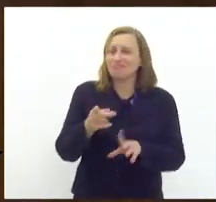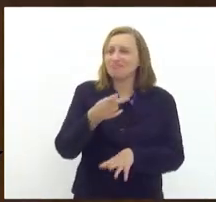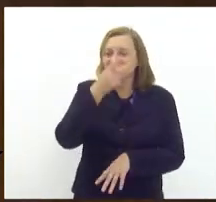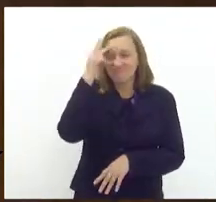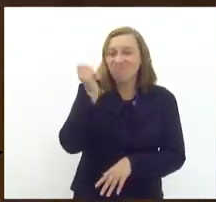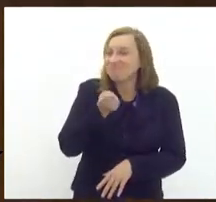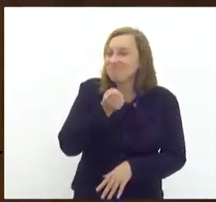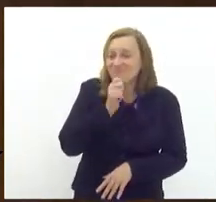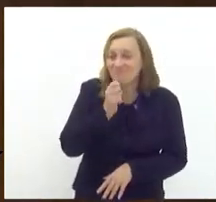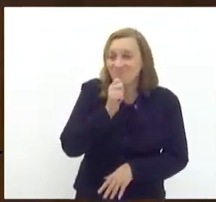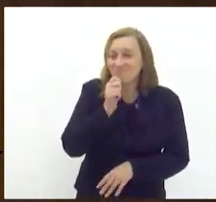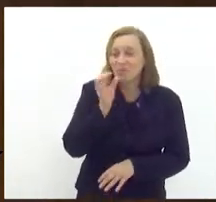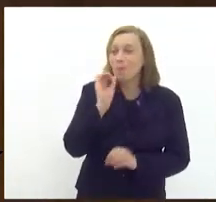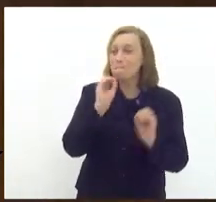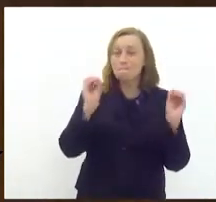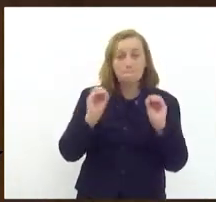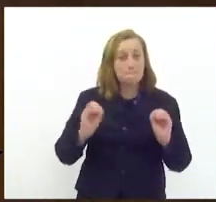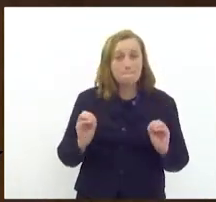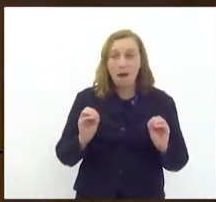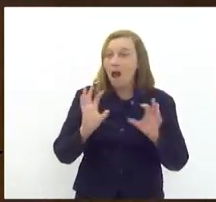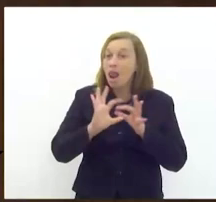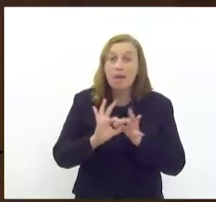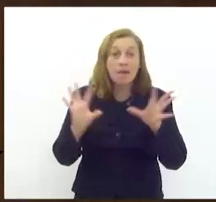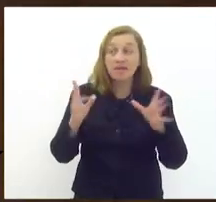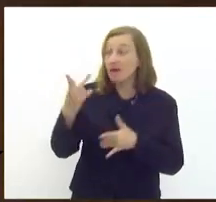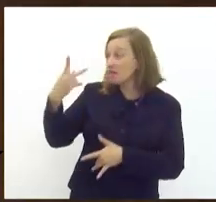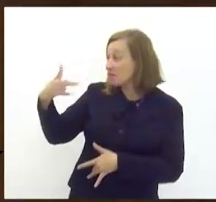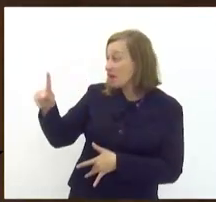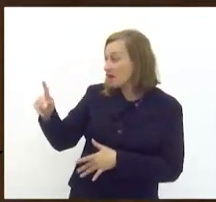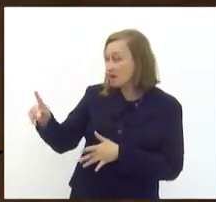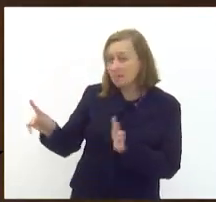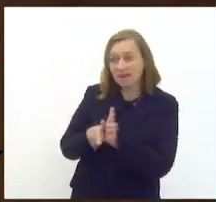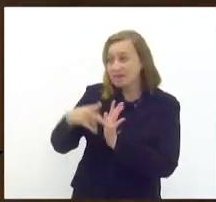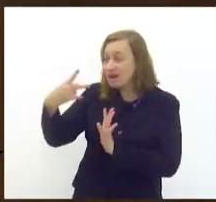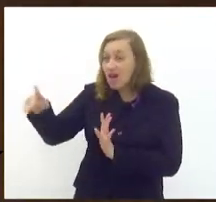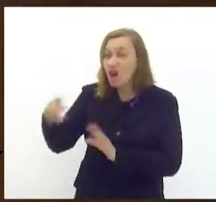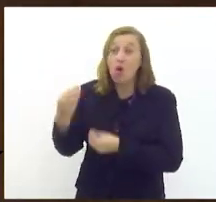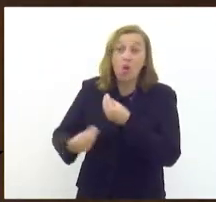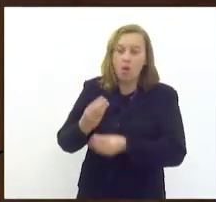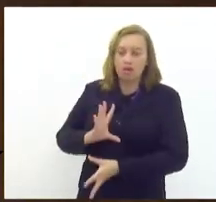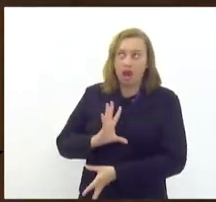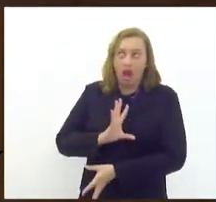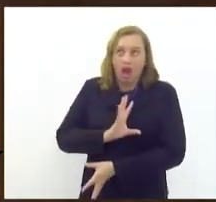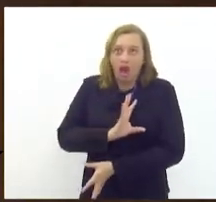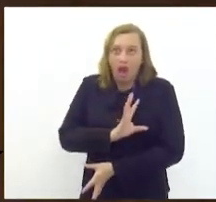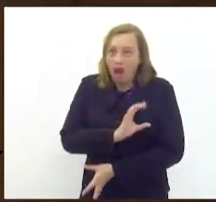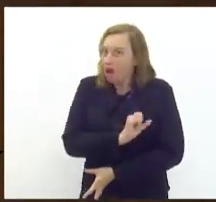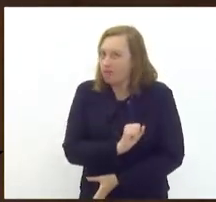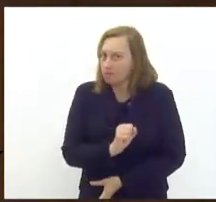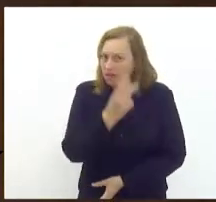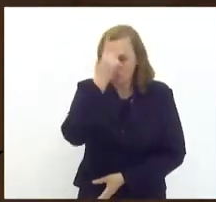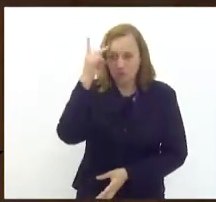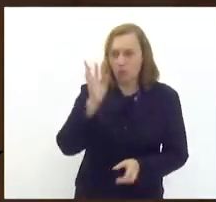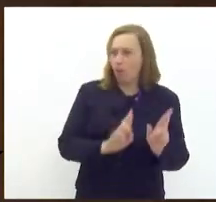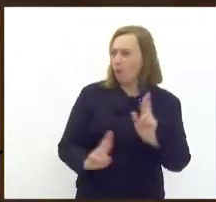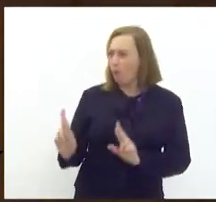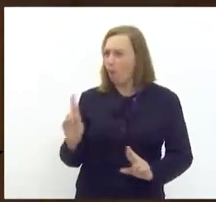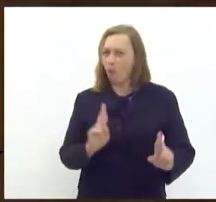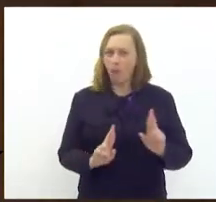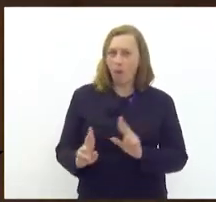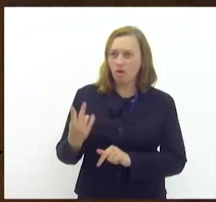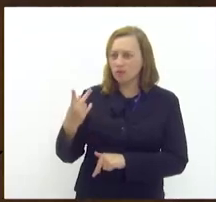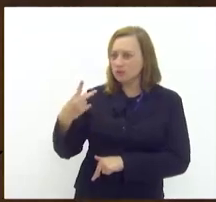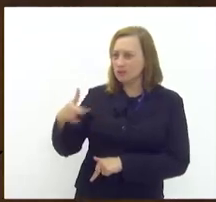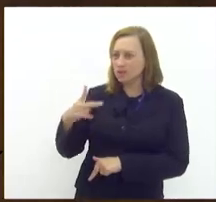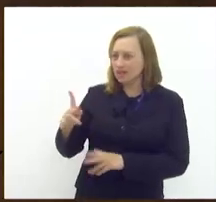o momento ninguém falou da Liberdade dele que é dele como ele ama as pessoas como ele se relaciona sexualmente é problema